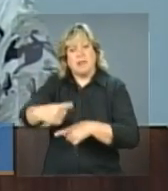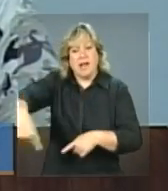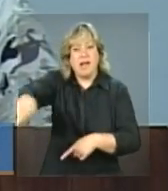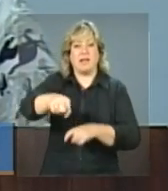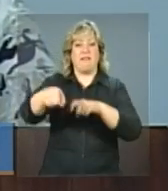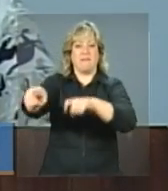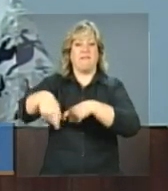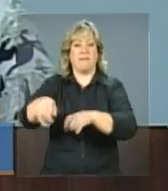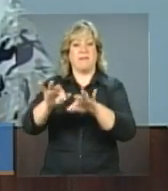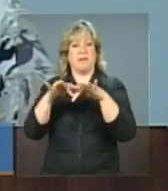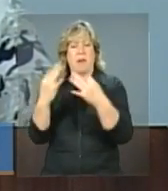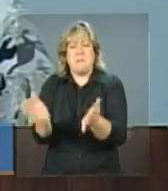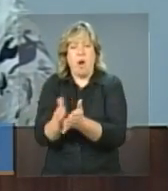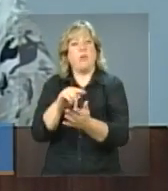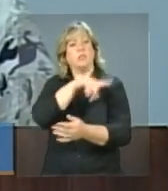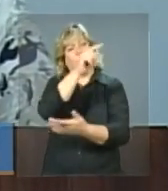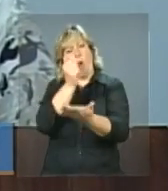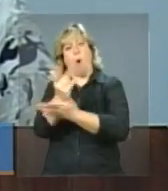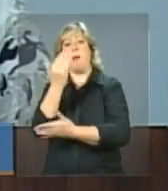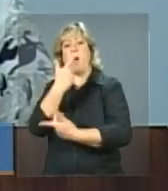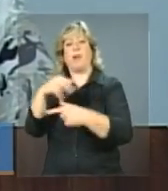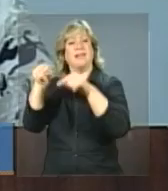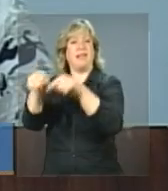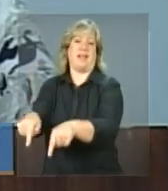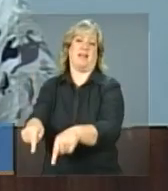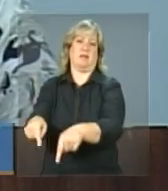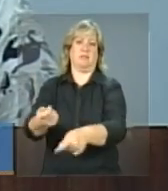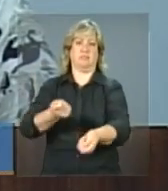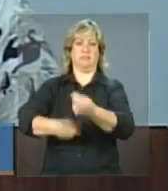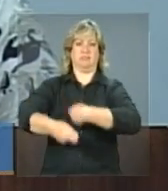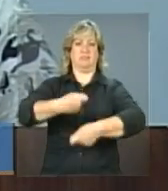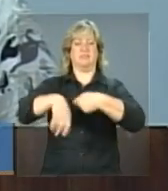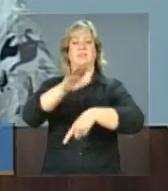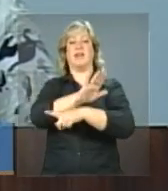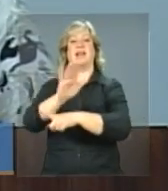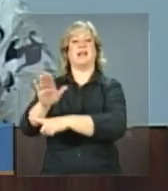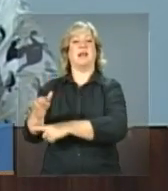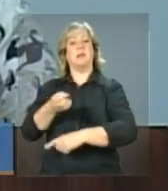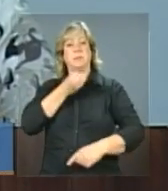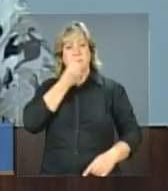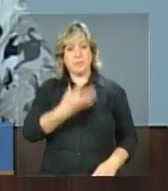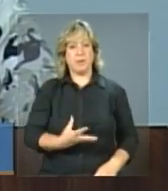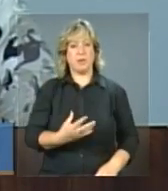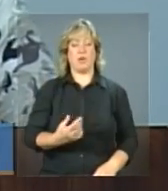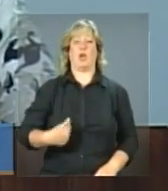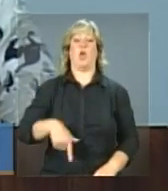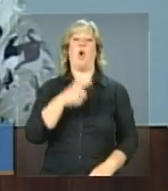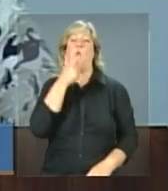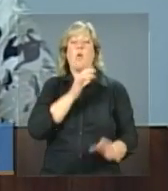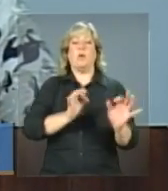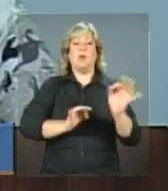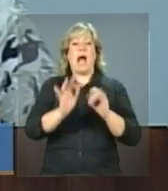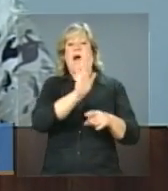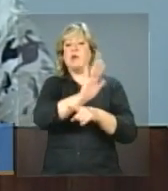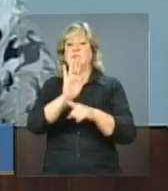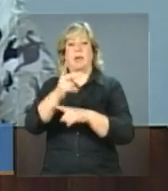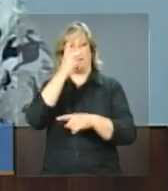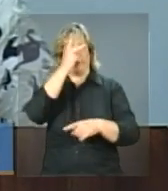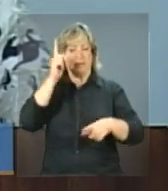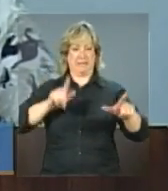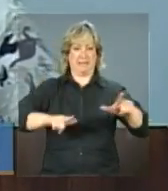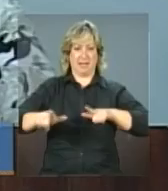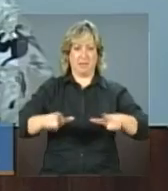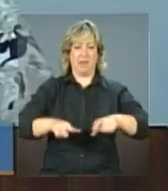agricultura familiar extremamente pobre. Isso vai acontecer à medida que a gente consiga organizar e ajudar os trabalhadores